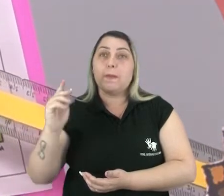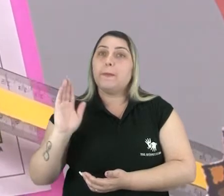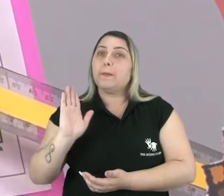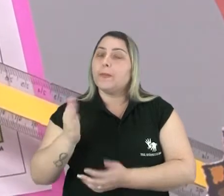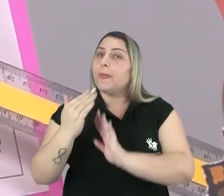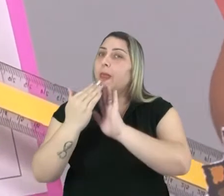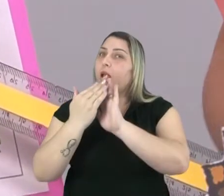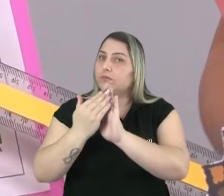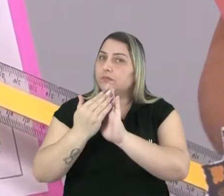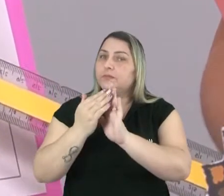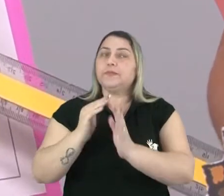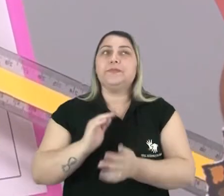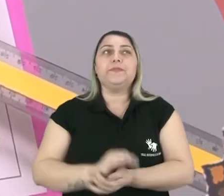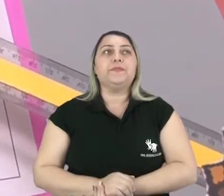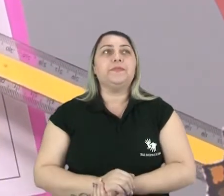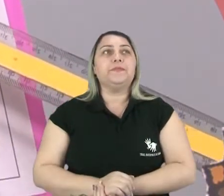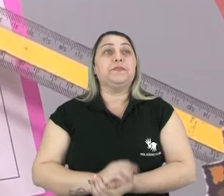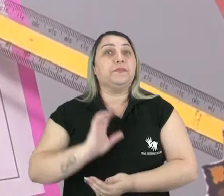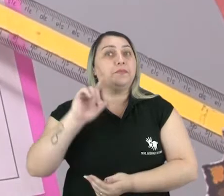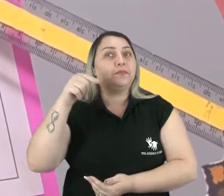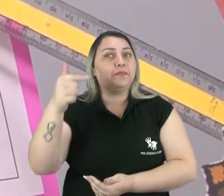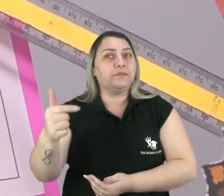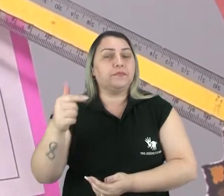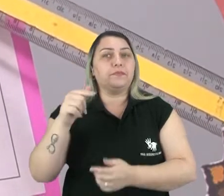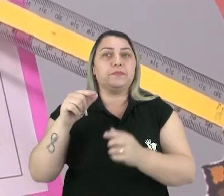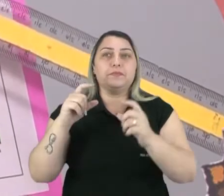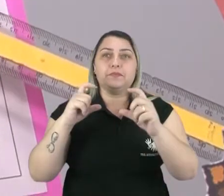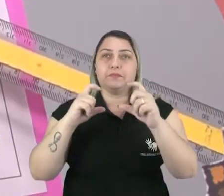Muito bem. Vamos para o próximo quadrinho.